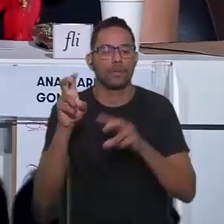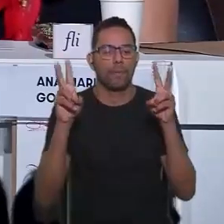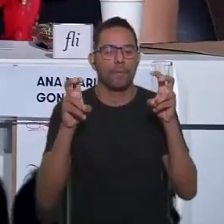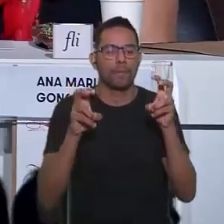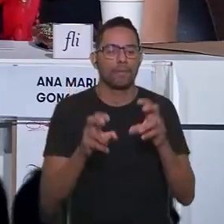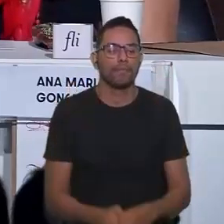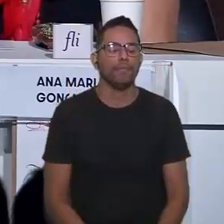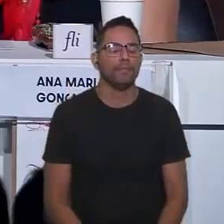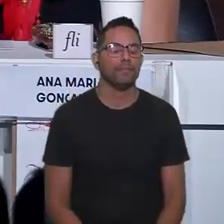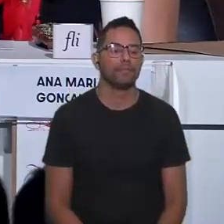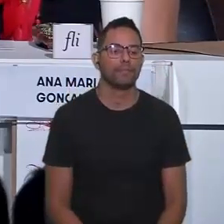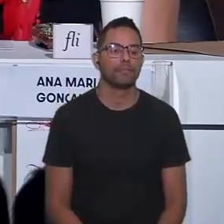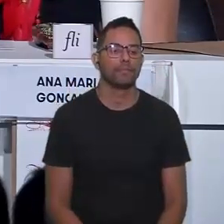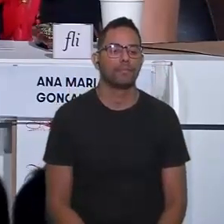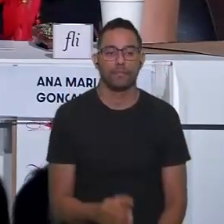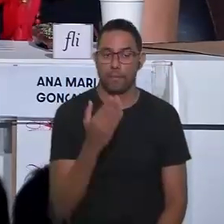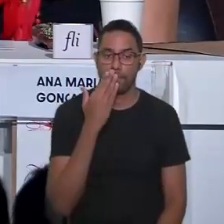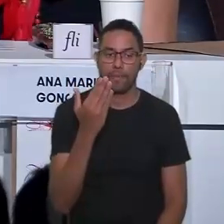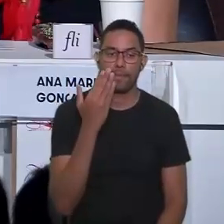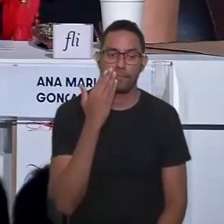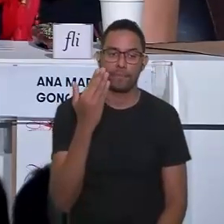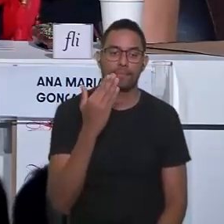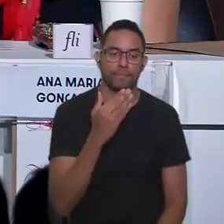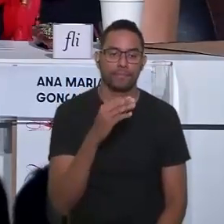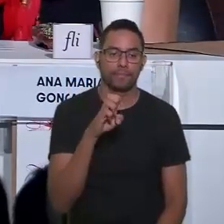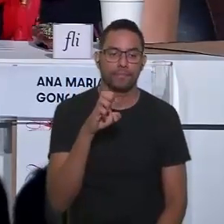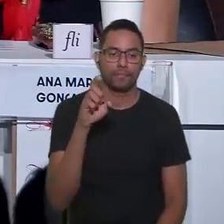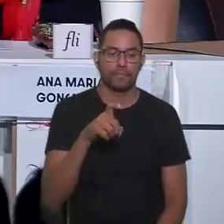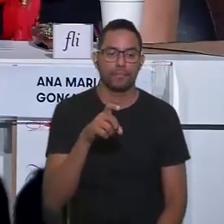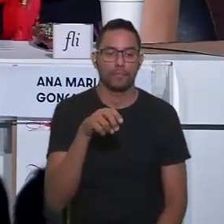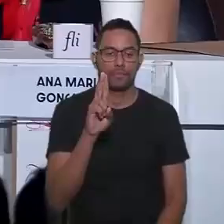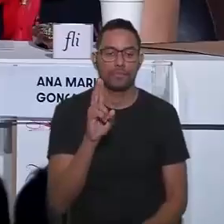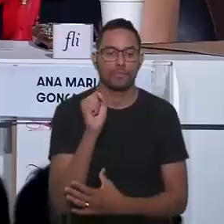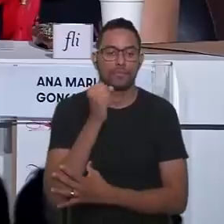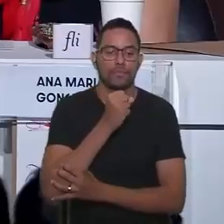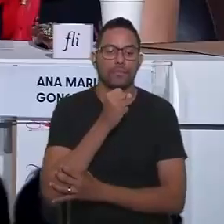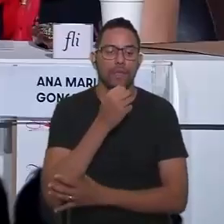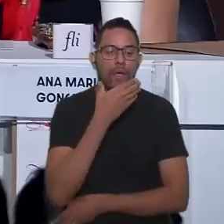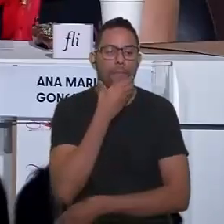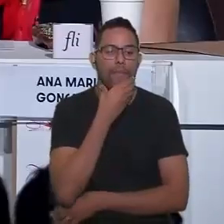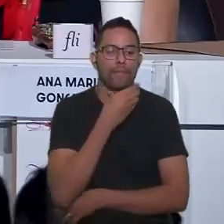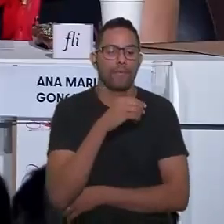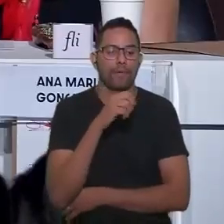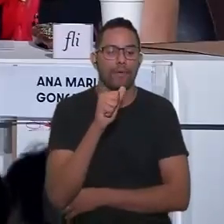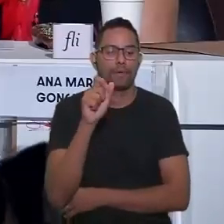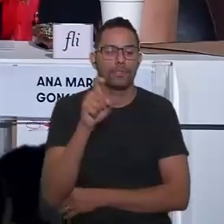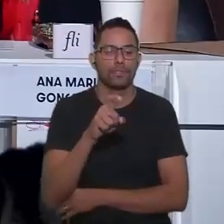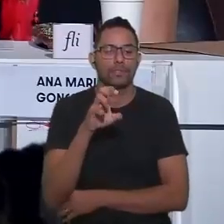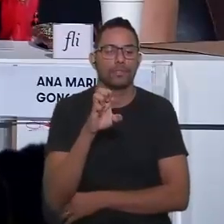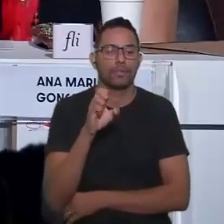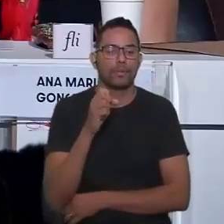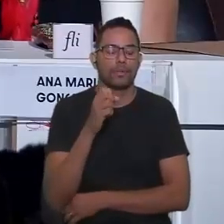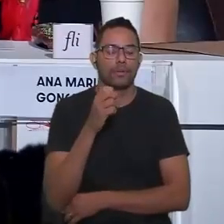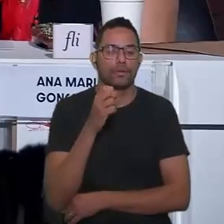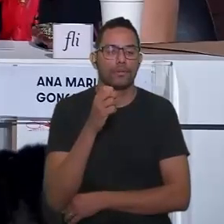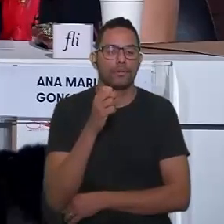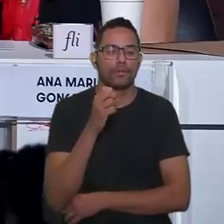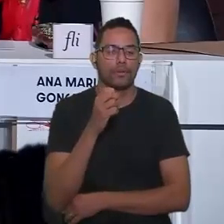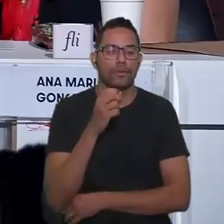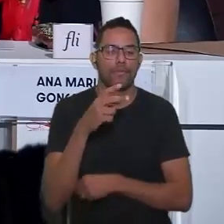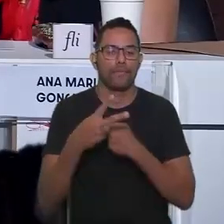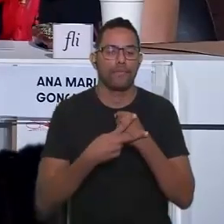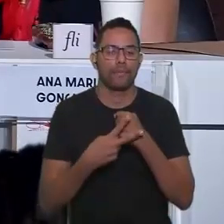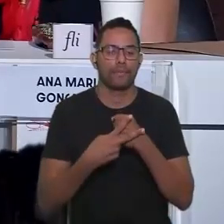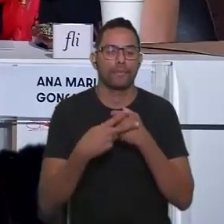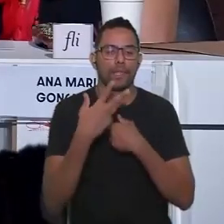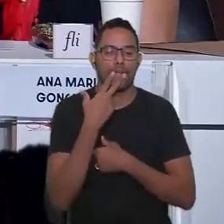aspas. Imploro-te, Exu, plantares na minha boca o teu axé verbal, restituindo-me a